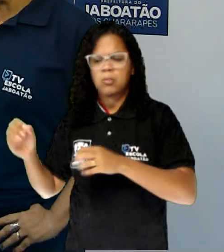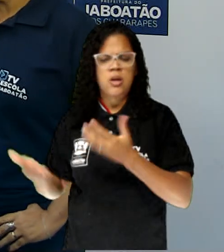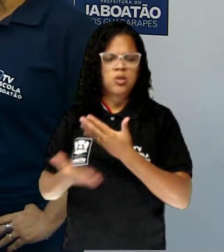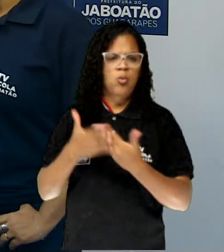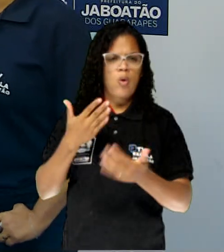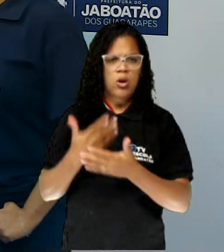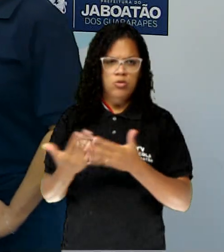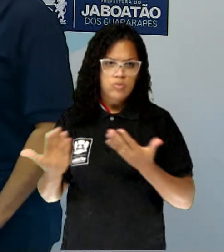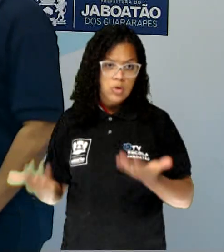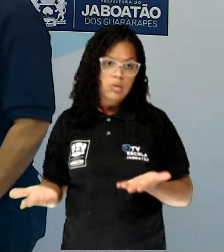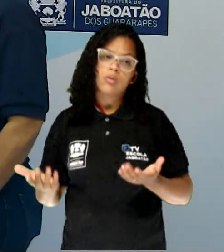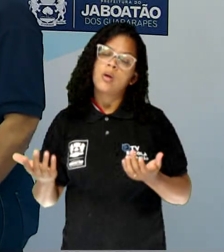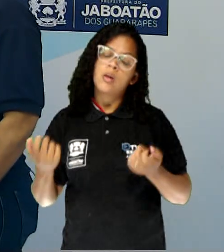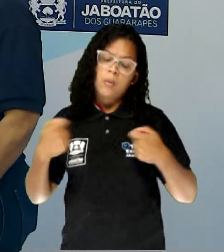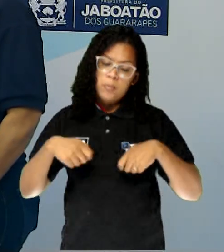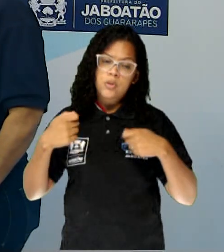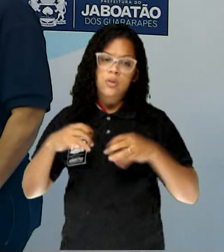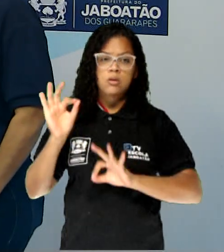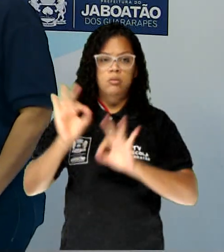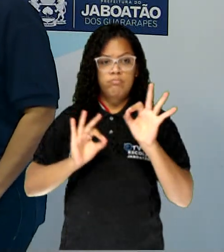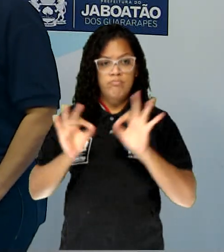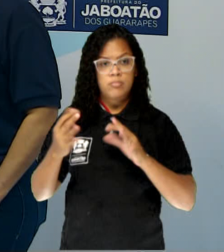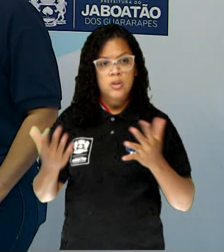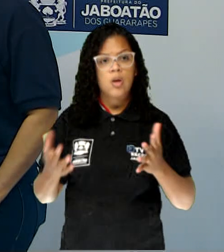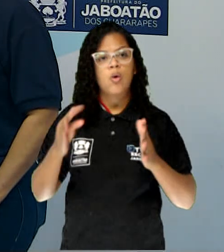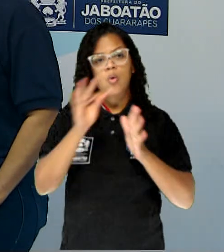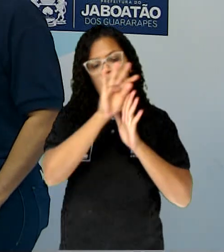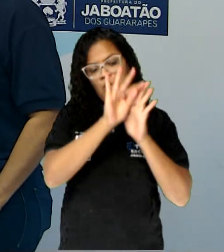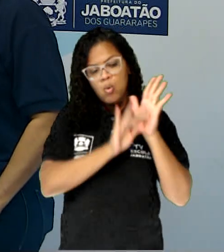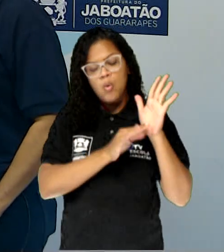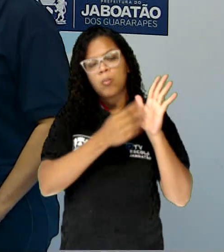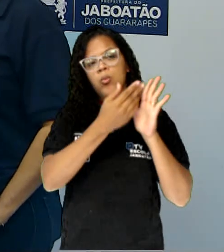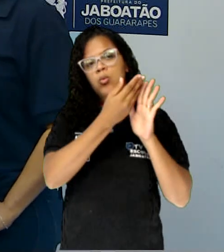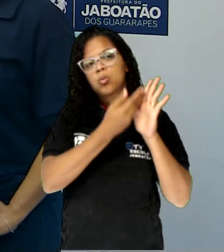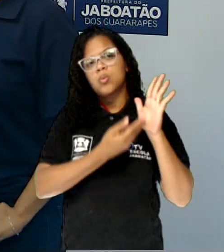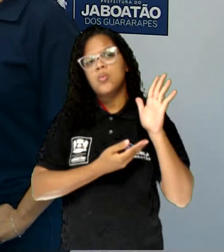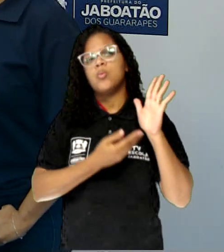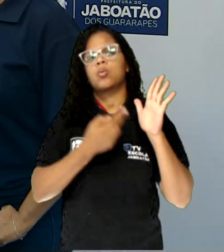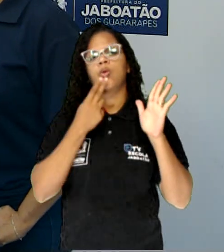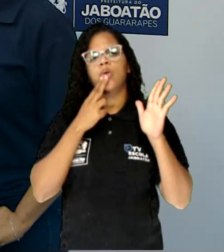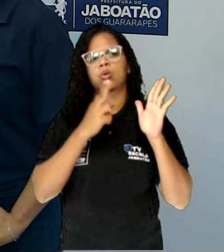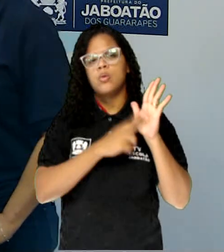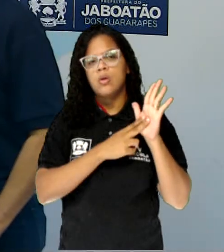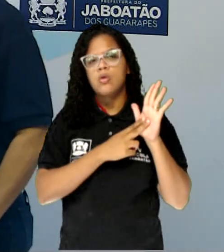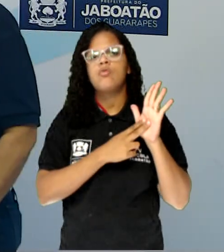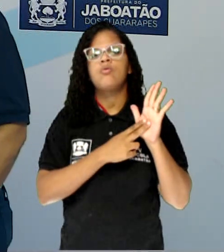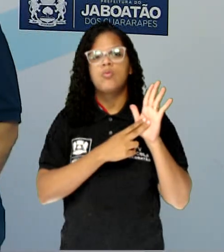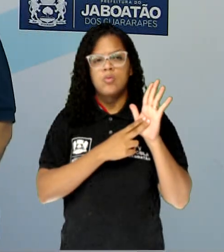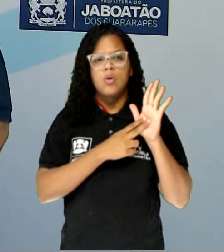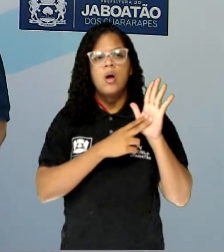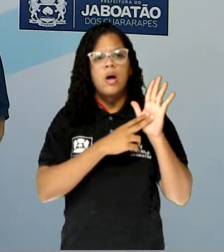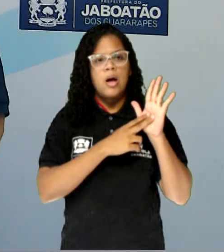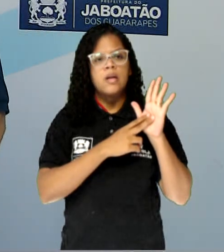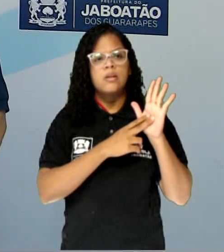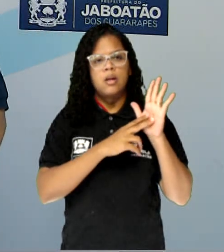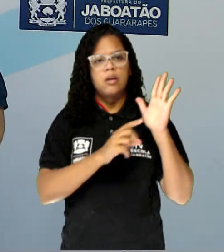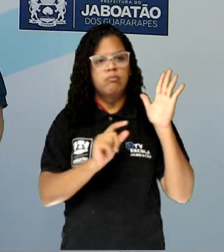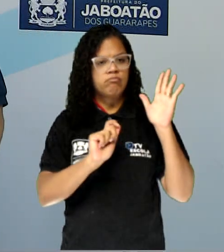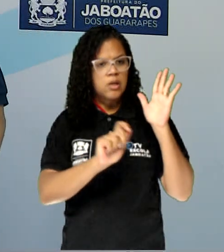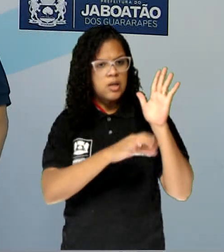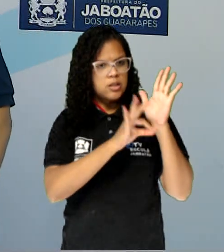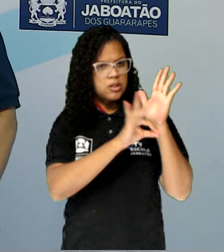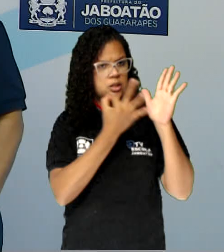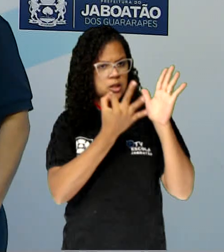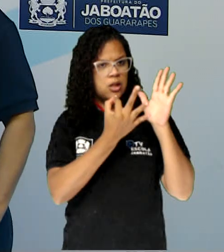o ideal. E aí é o corpo do texto. Atenciosamente, que é a despedida, e a assinatura aqui, Carlos Andrade